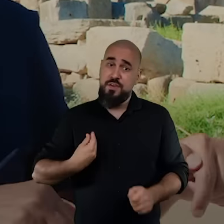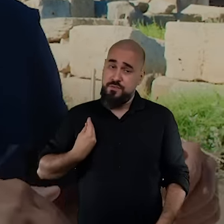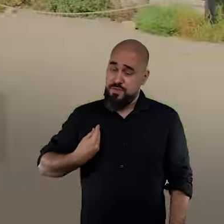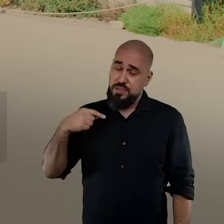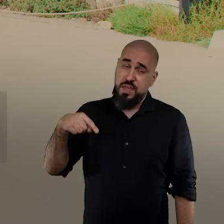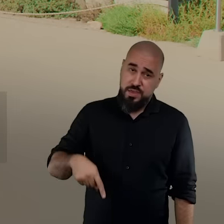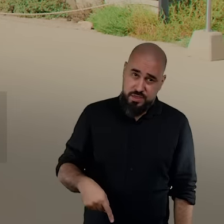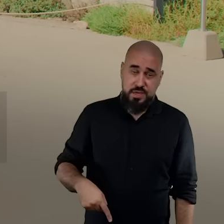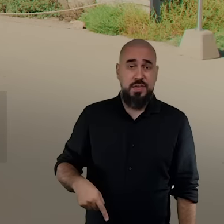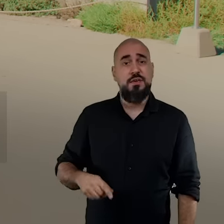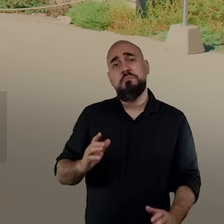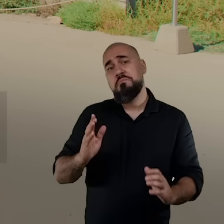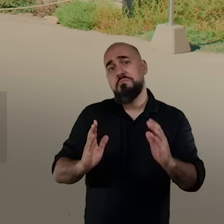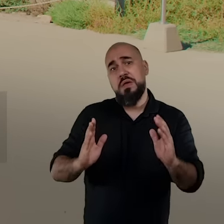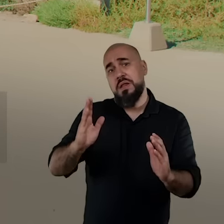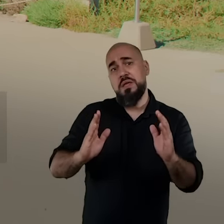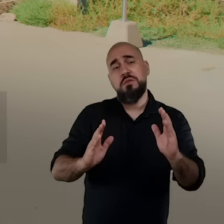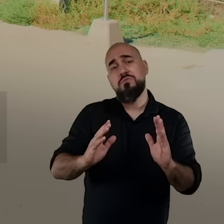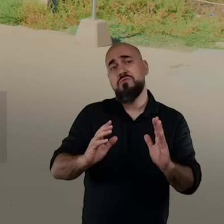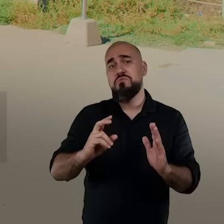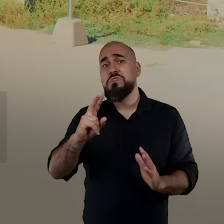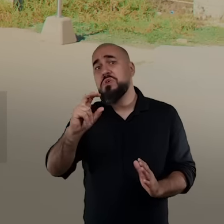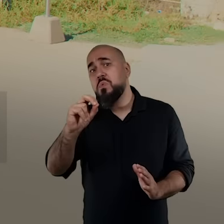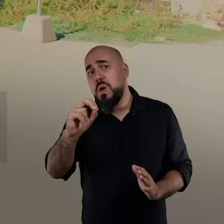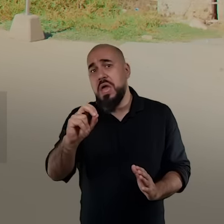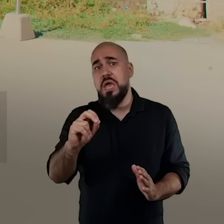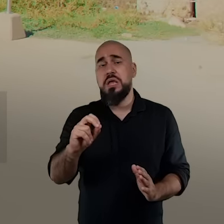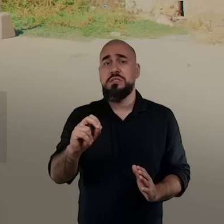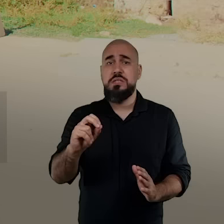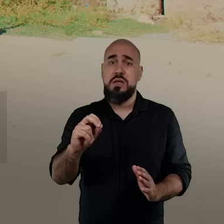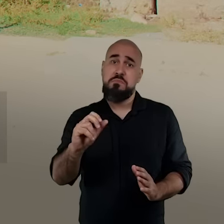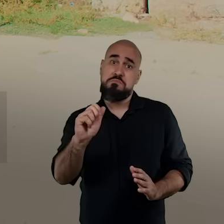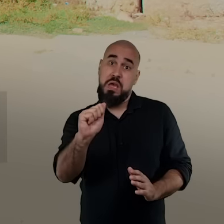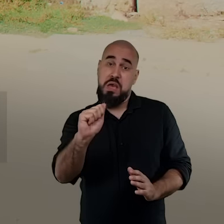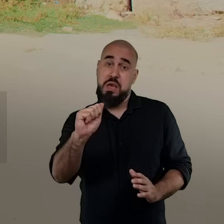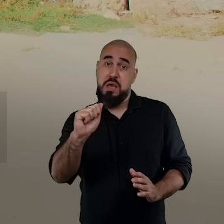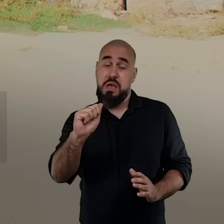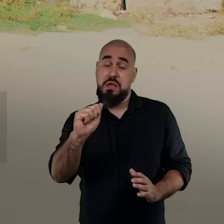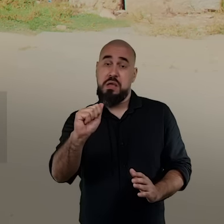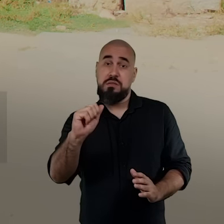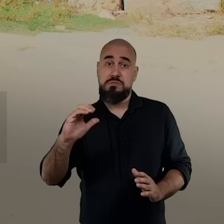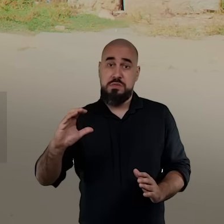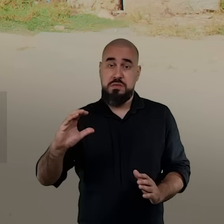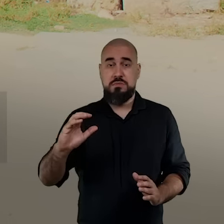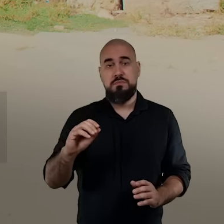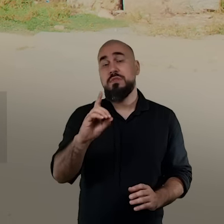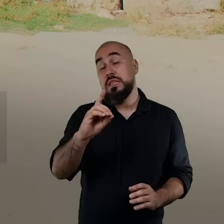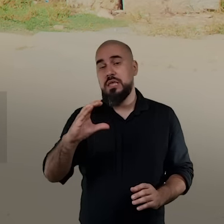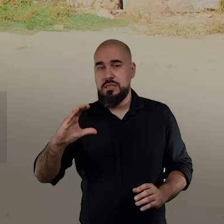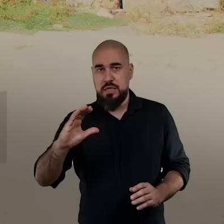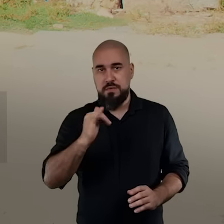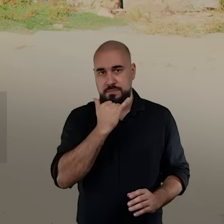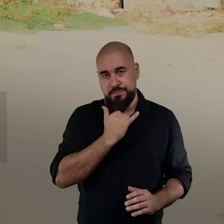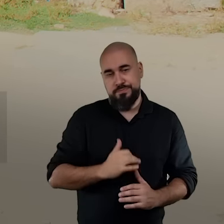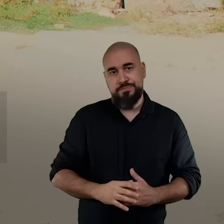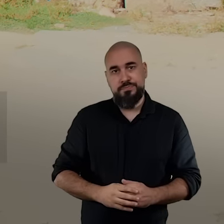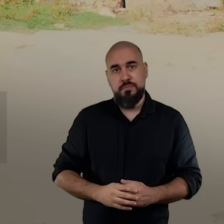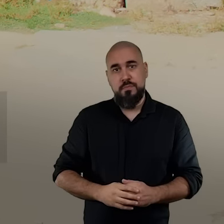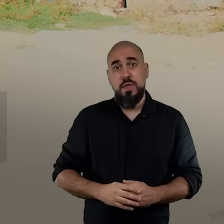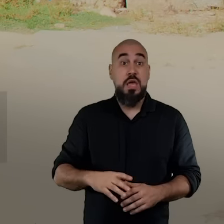por aqui, por volta do final da década de 50, no ano 50 da nossa época, tá certo? E além